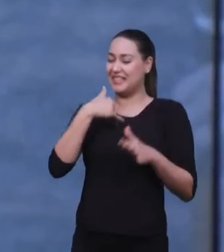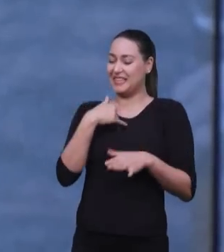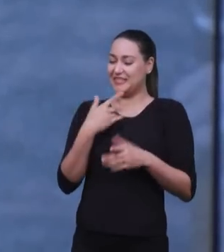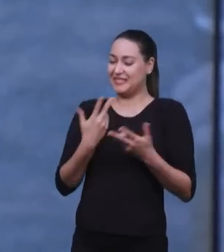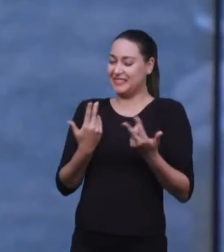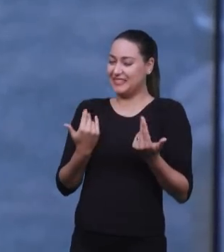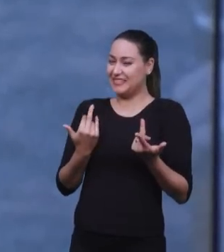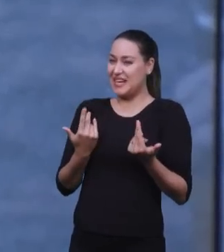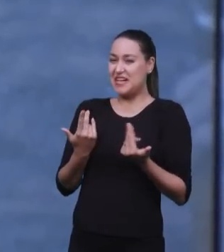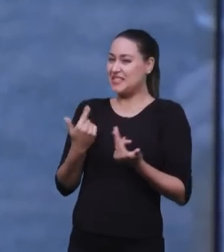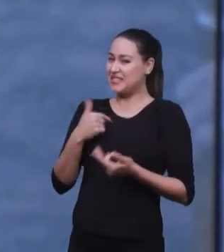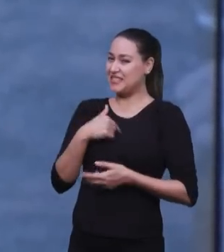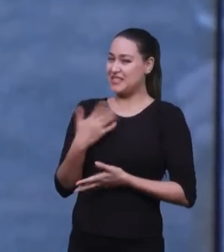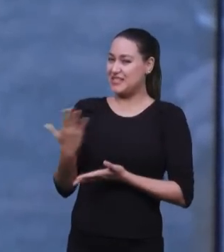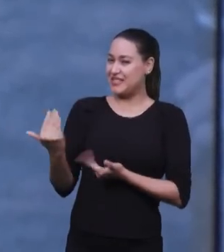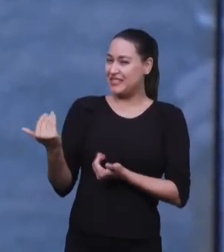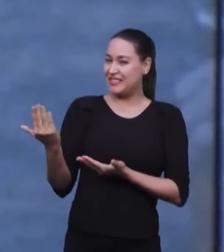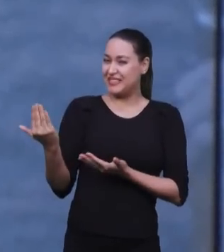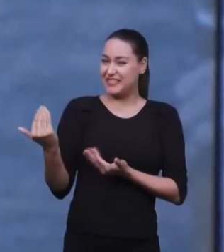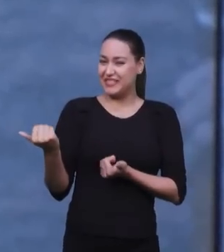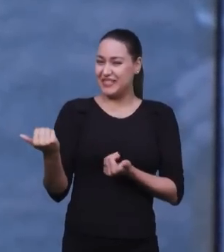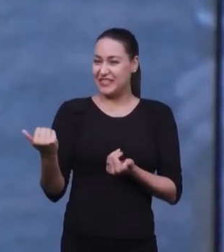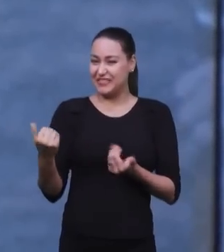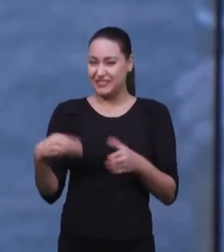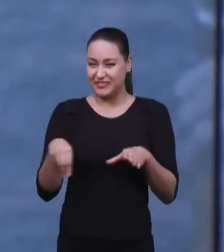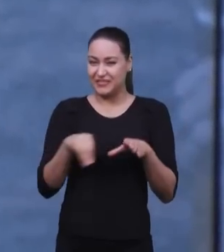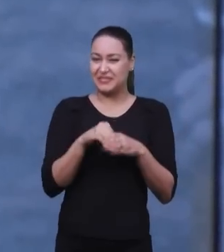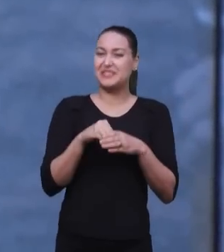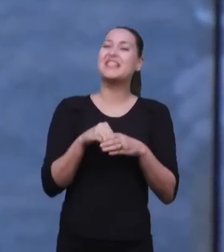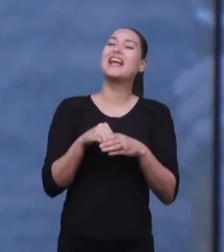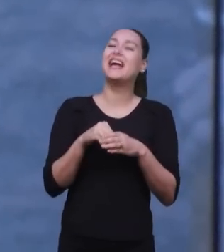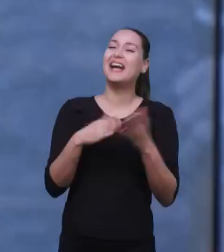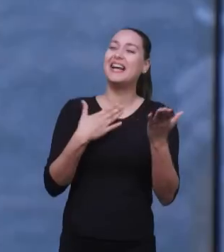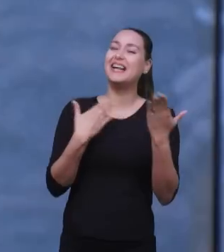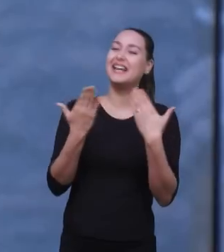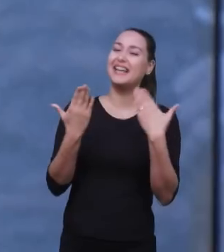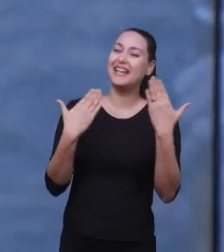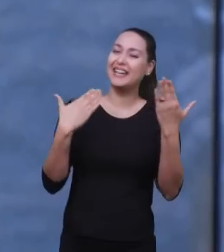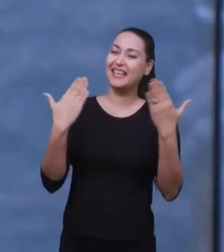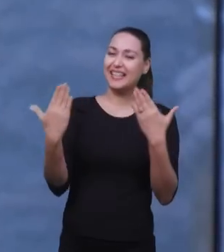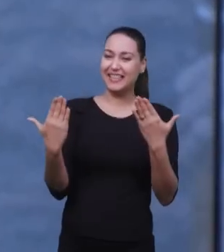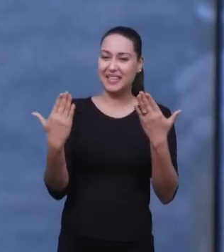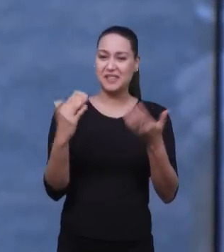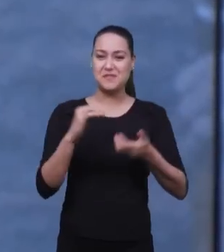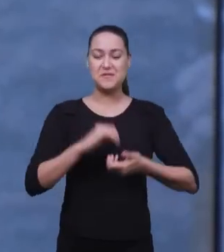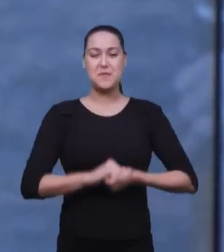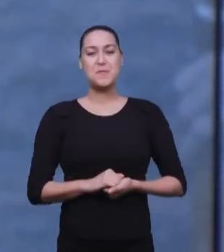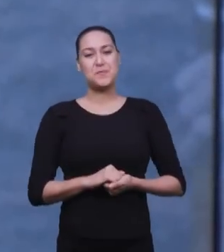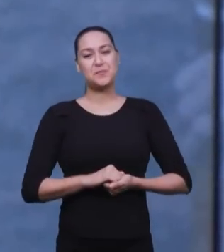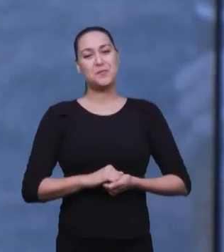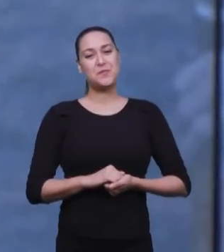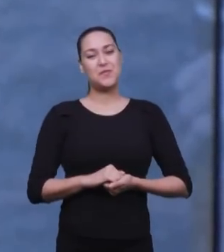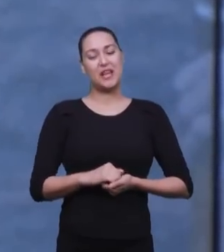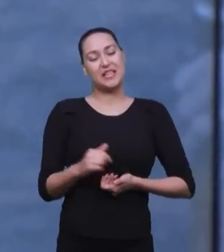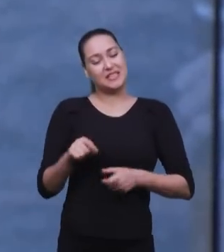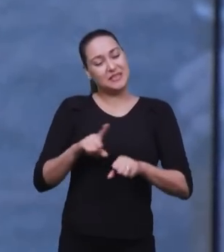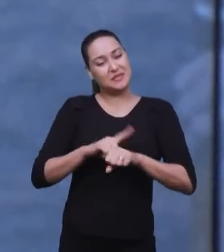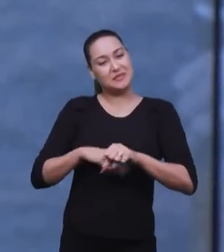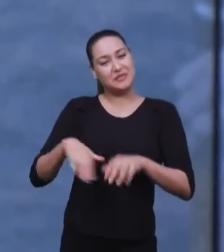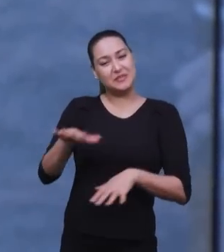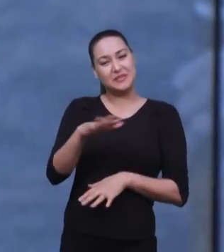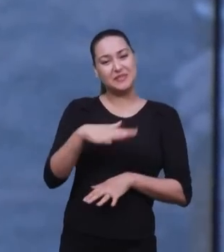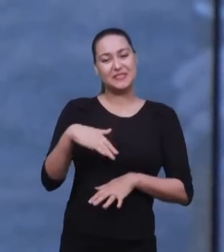eu estou me incluindo nesse programa, estou me incluindo nesse momento, nesse bate-papo, nesse